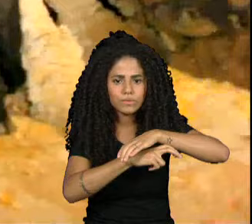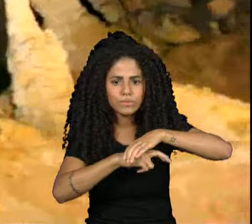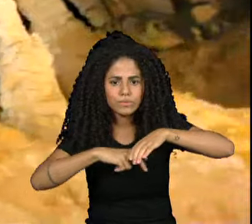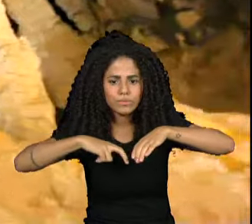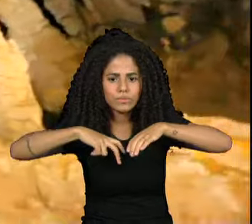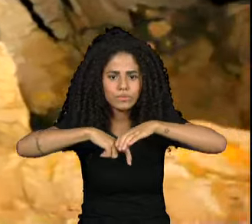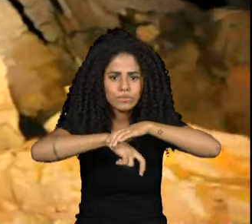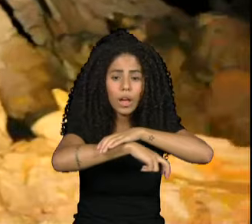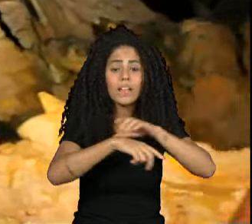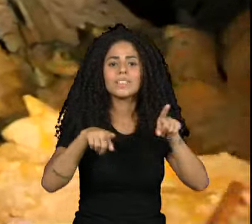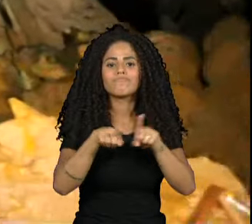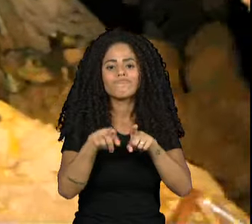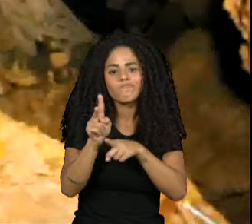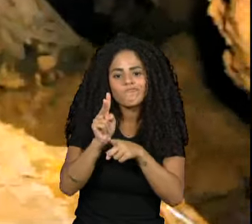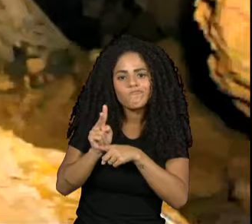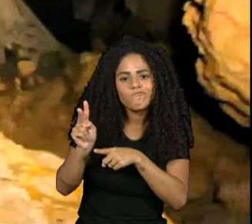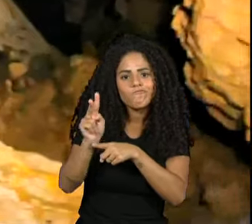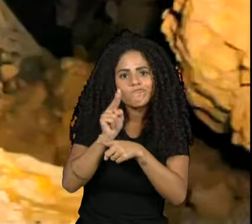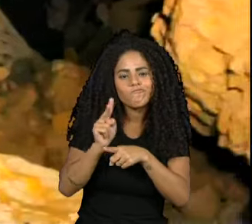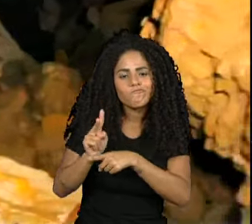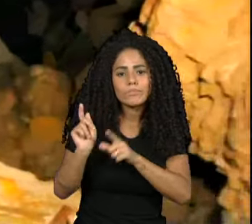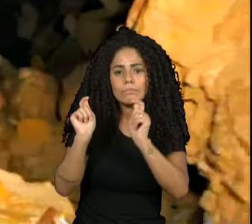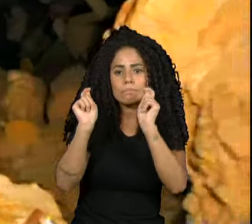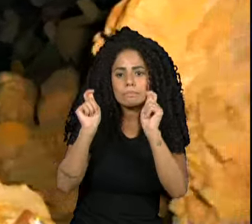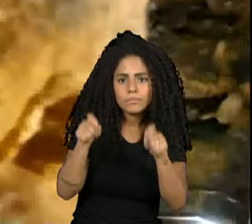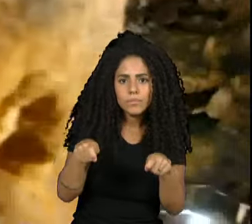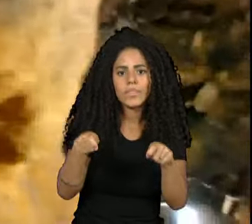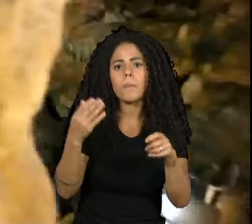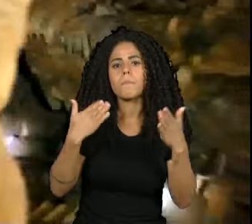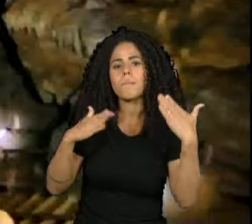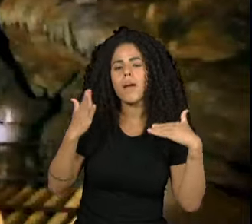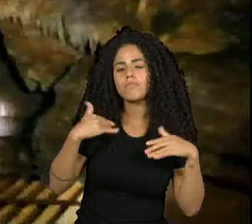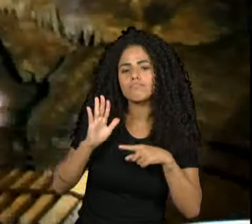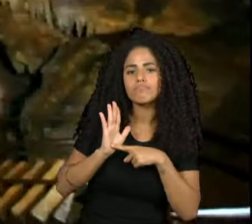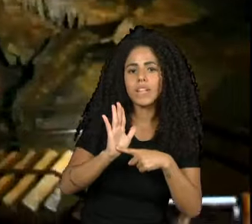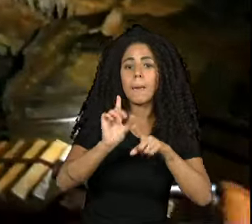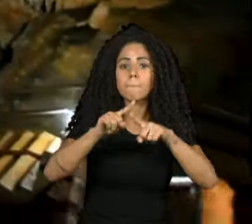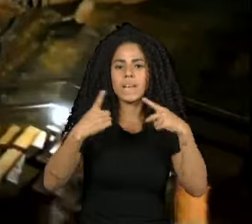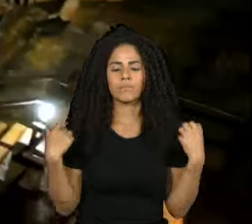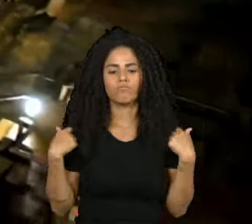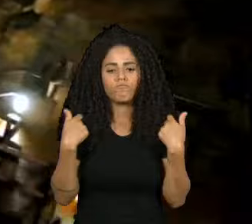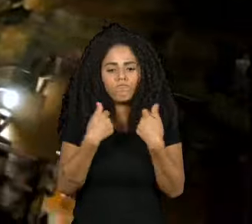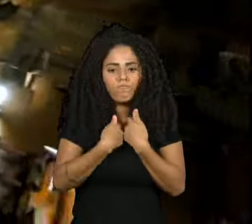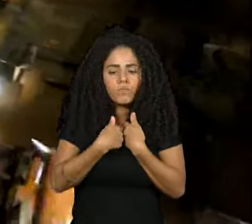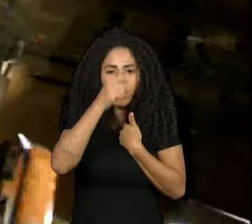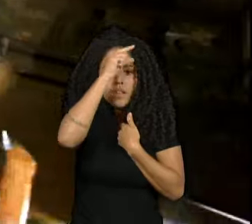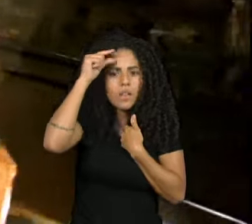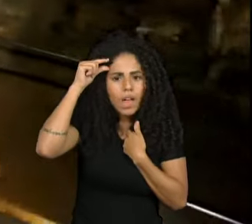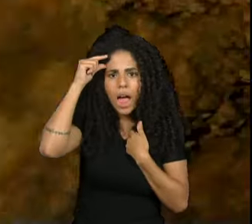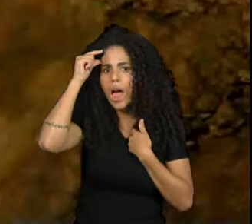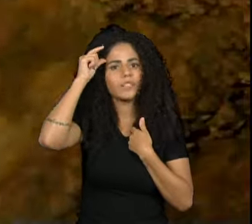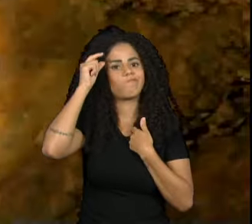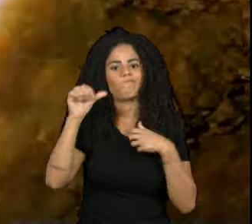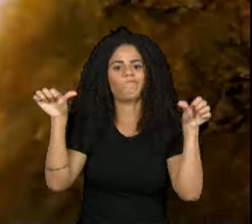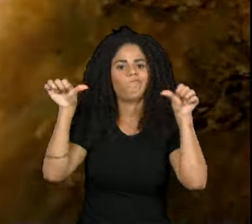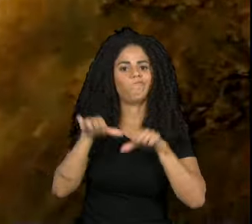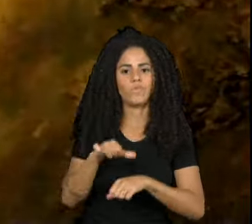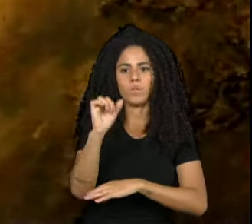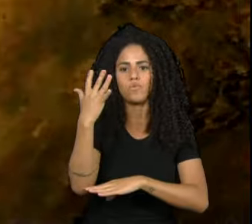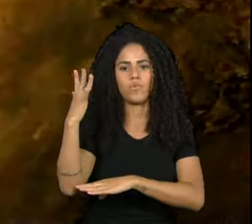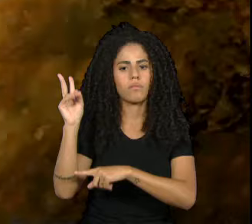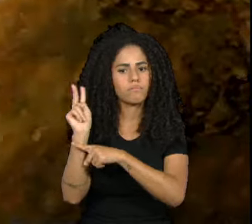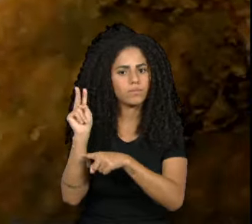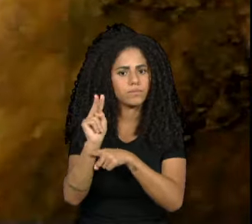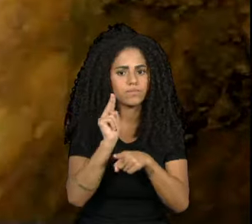nativa preservada, com potencial turístico. O ministro alegou que a medida poderia causar danos irreversíveis a